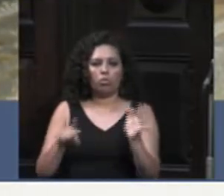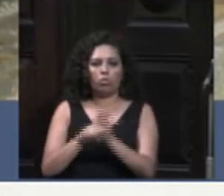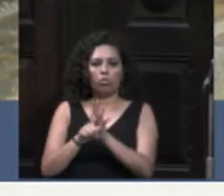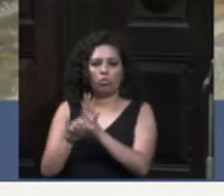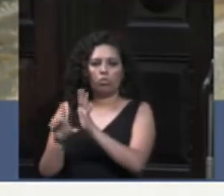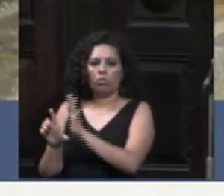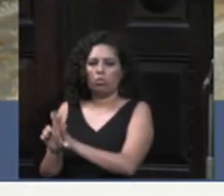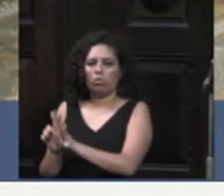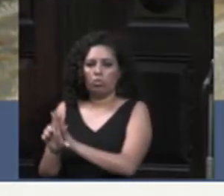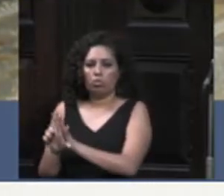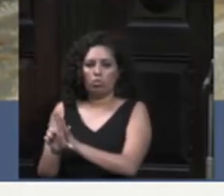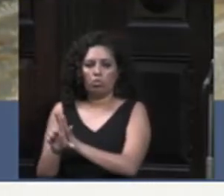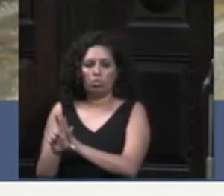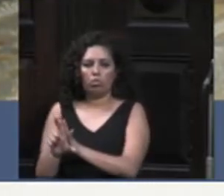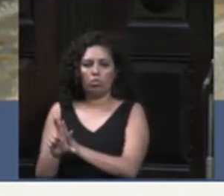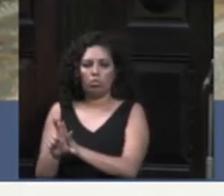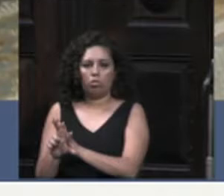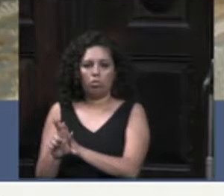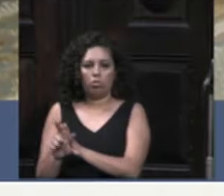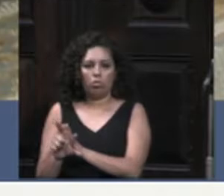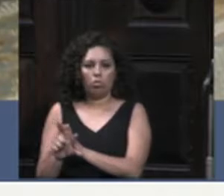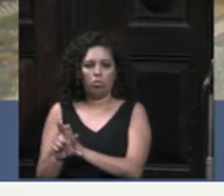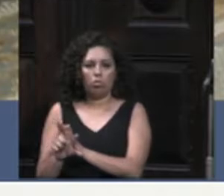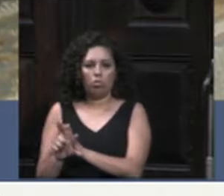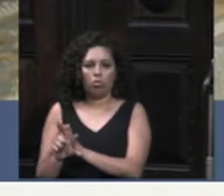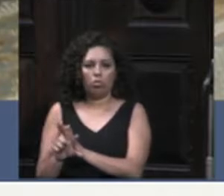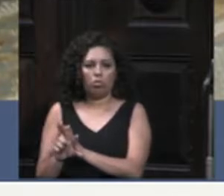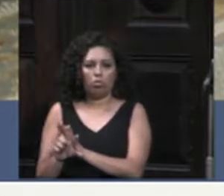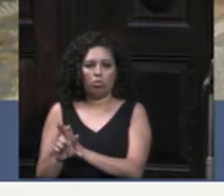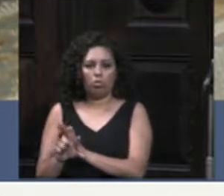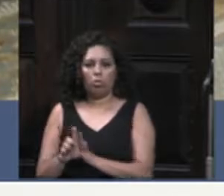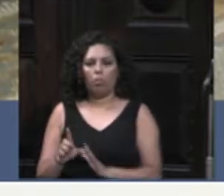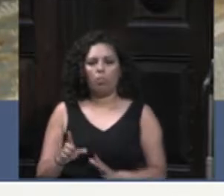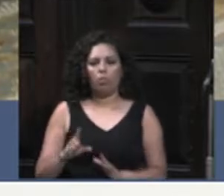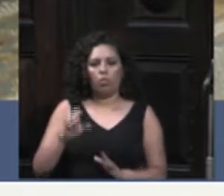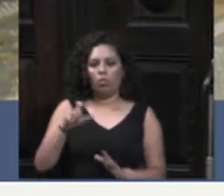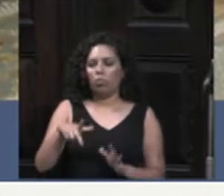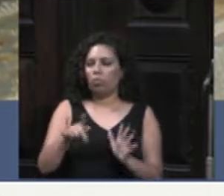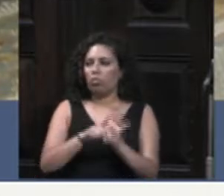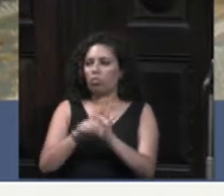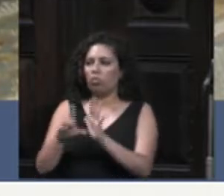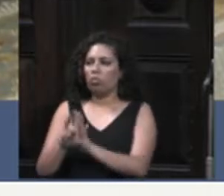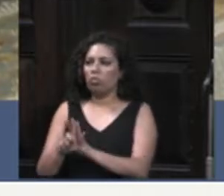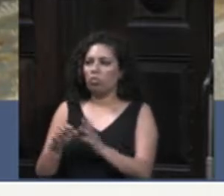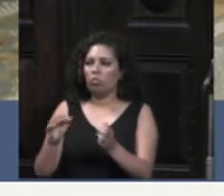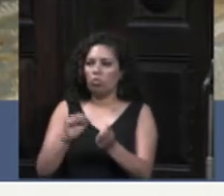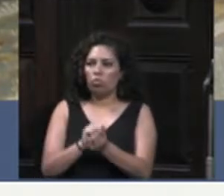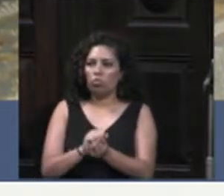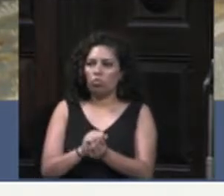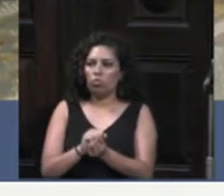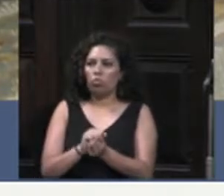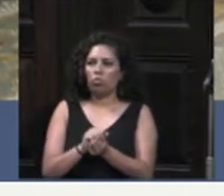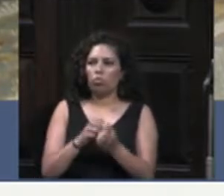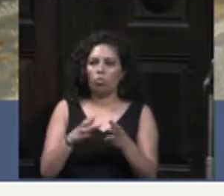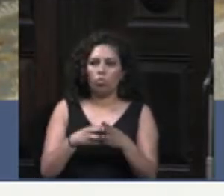aquela área ao Parque Mendanha-Jericinó. É um projeto conjunto.